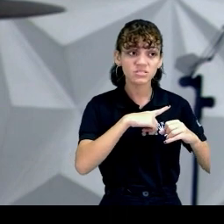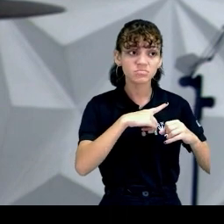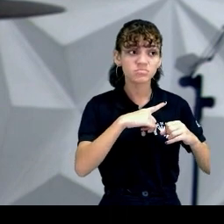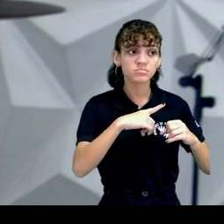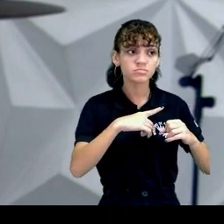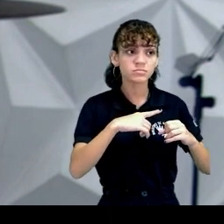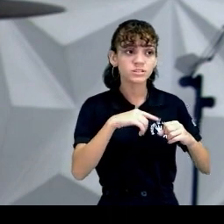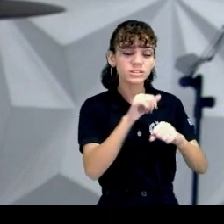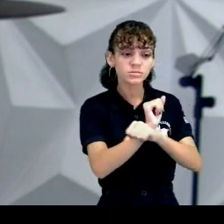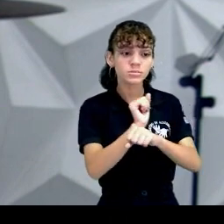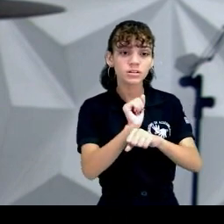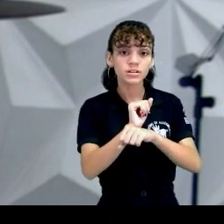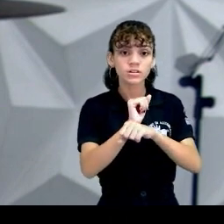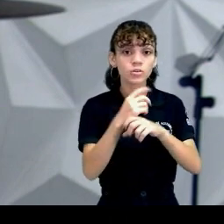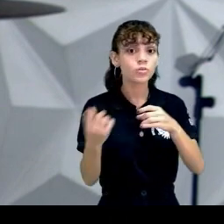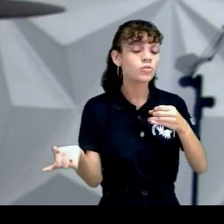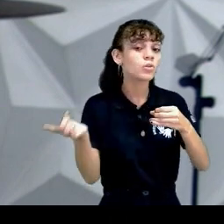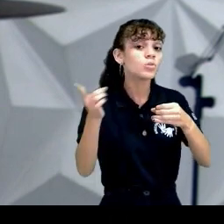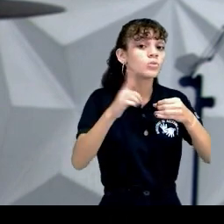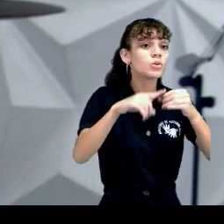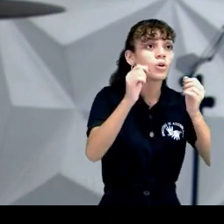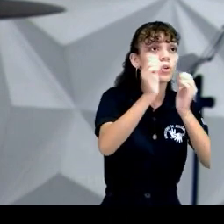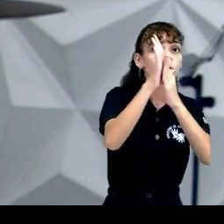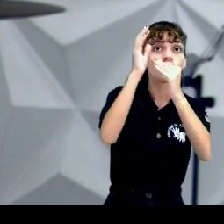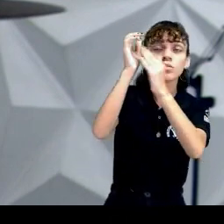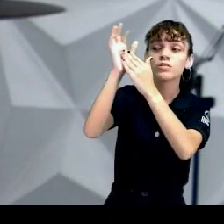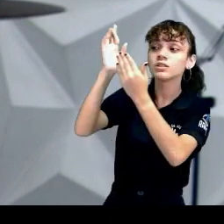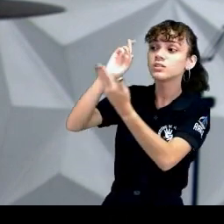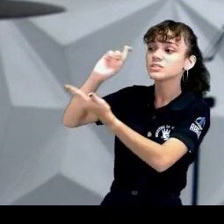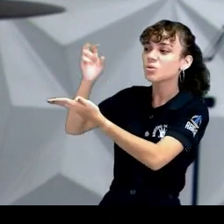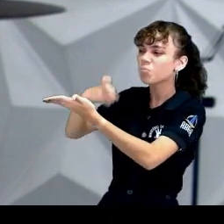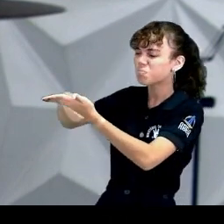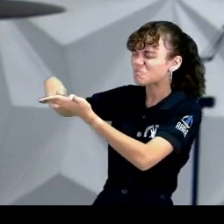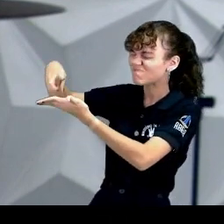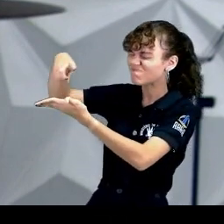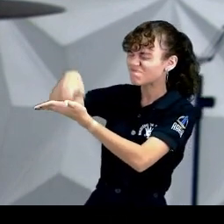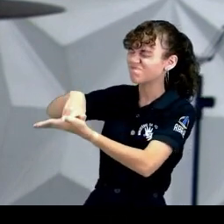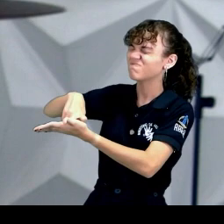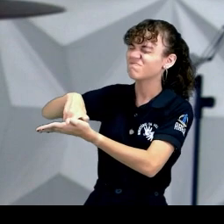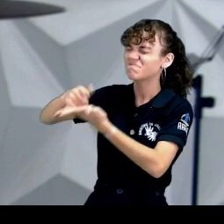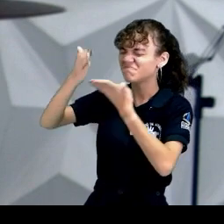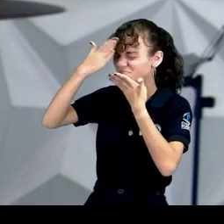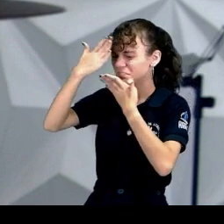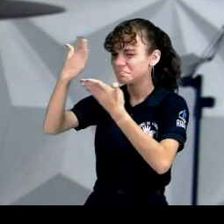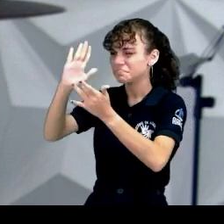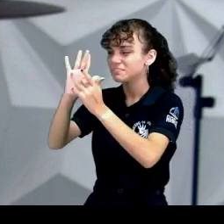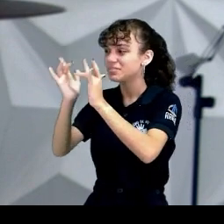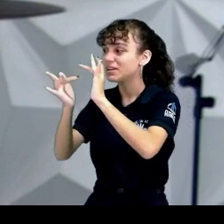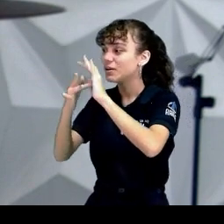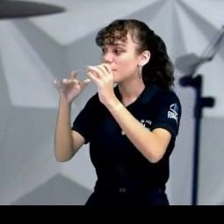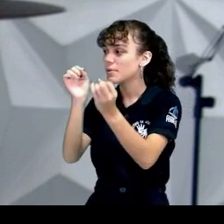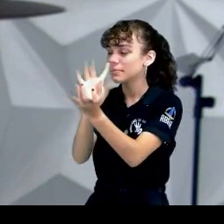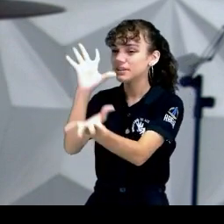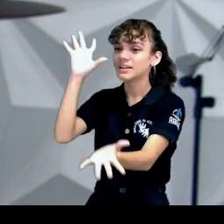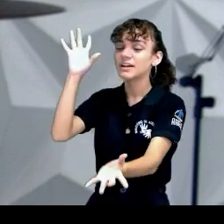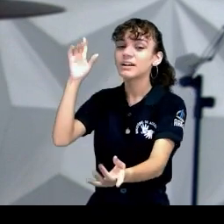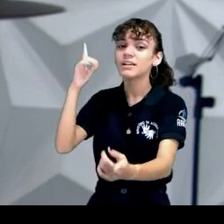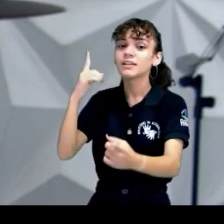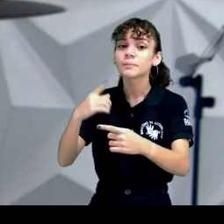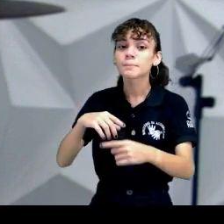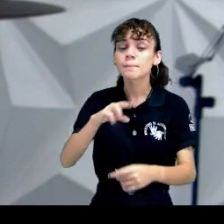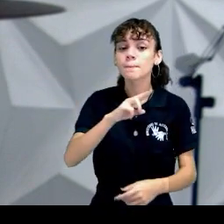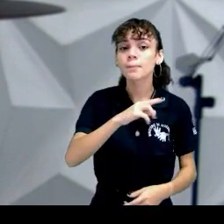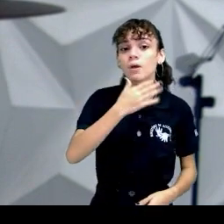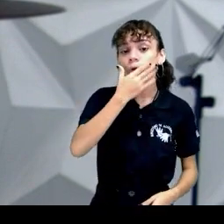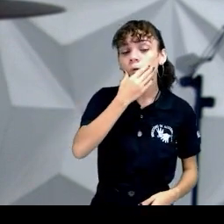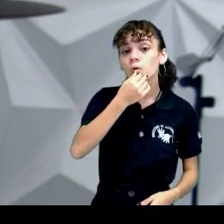pelo que havia feito. Esse homem era samaritano. Jesus perguntou: não curei 10 homens? Onde estão os outros